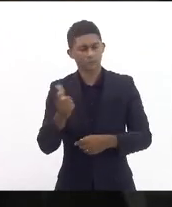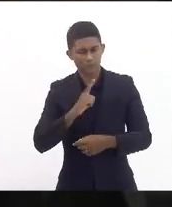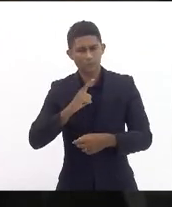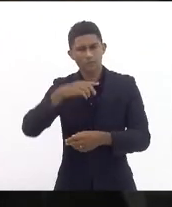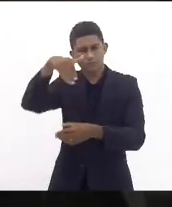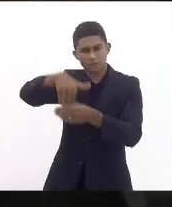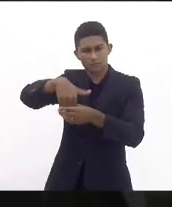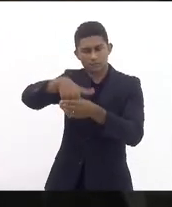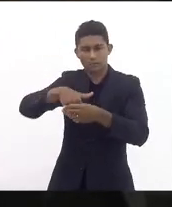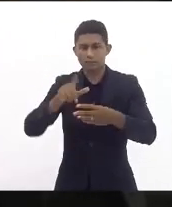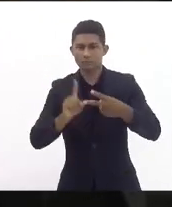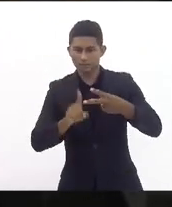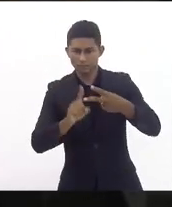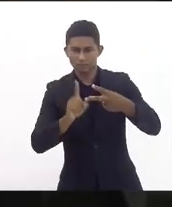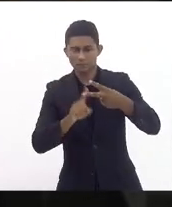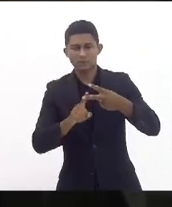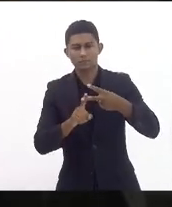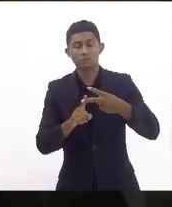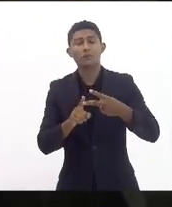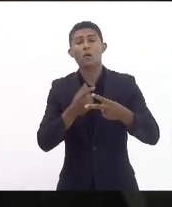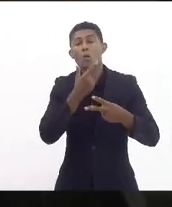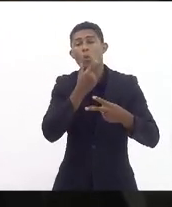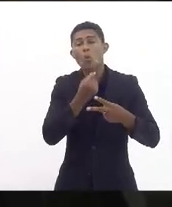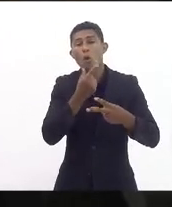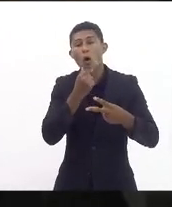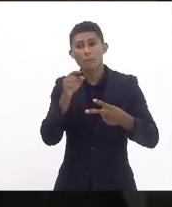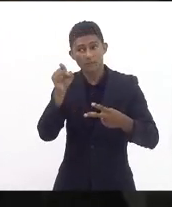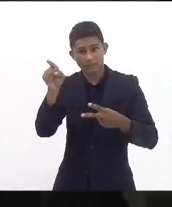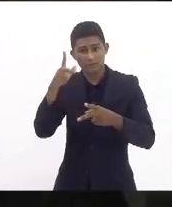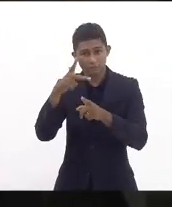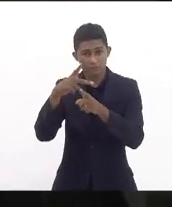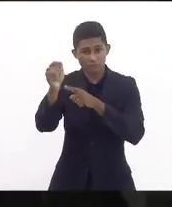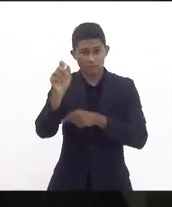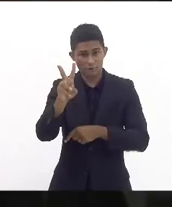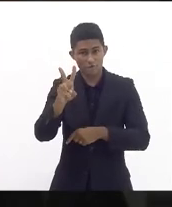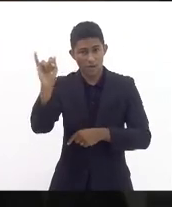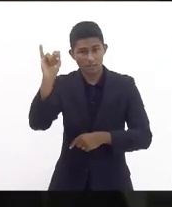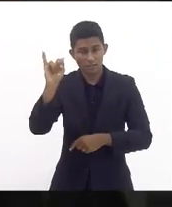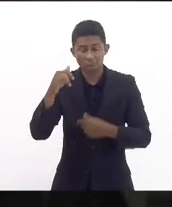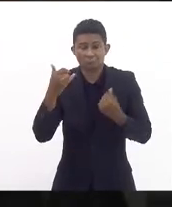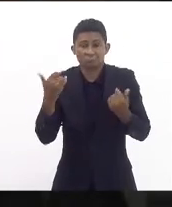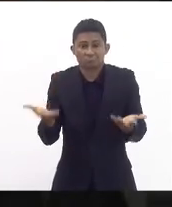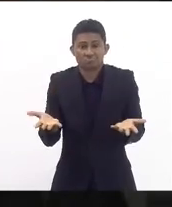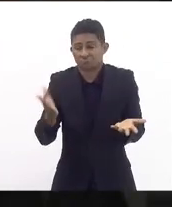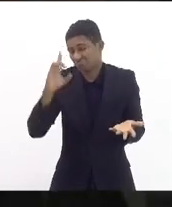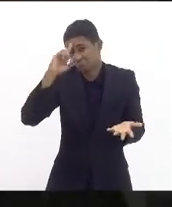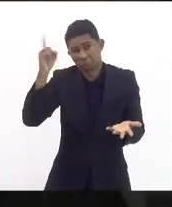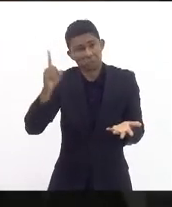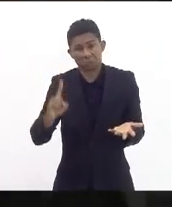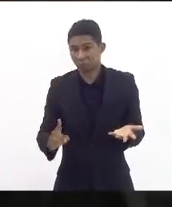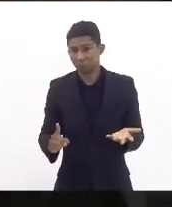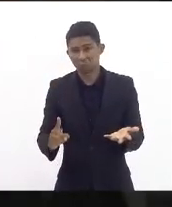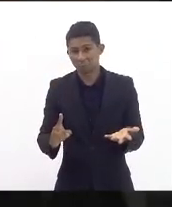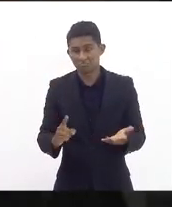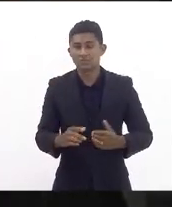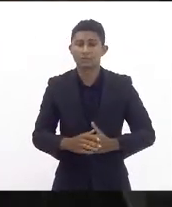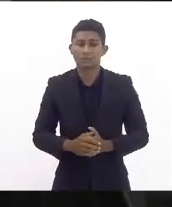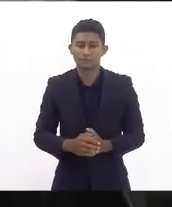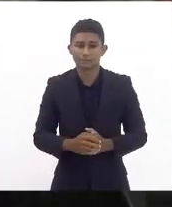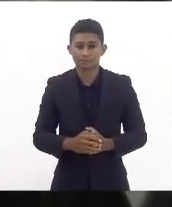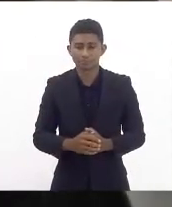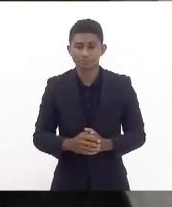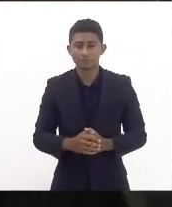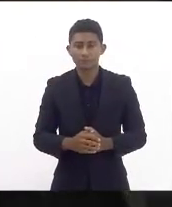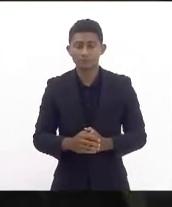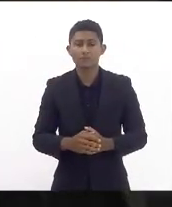é uma cor um vai ganhar interrogação interrogação senhora Presidente porque eu